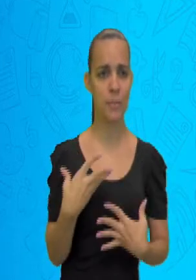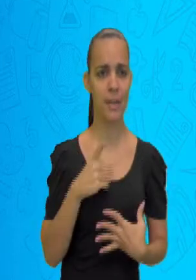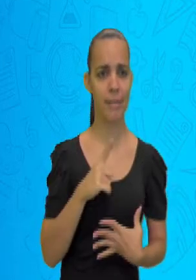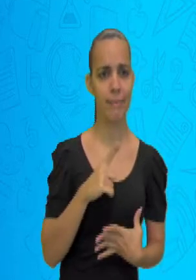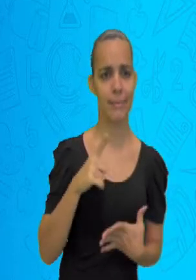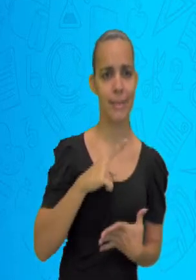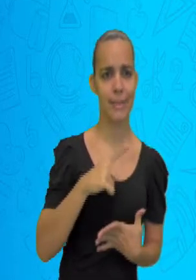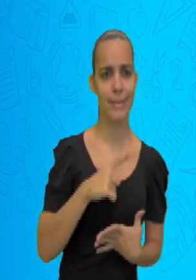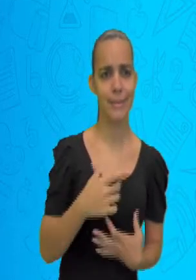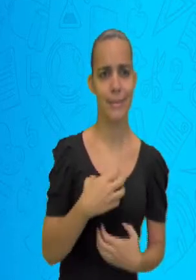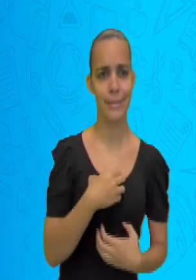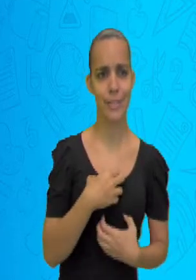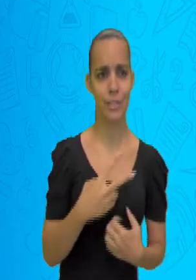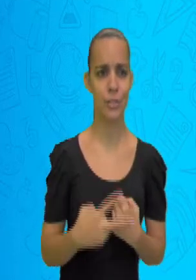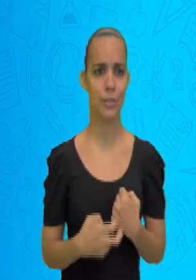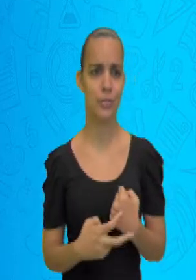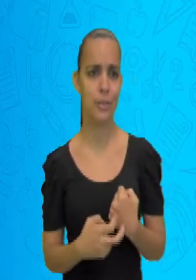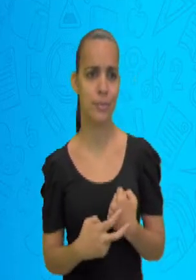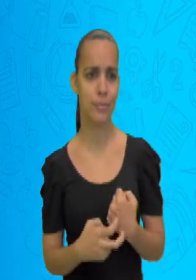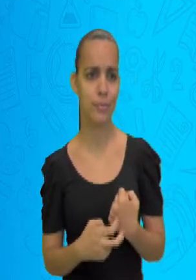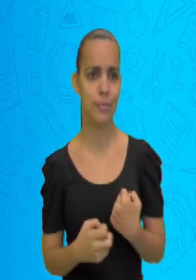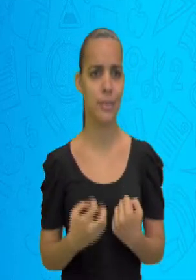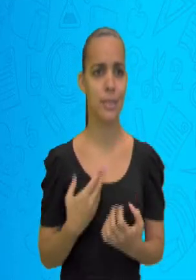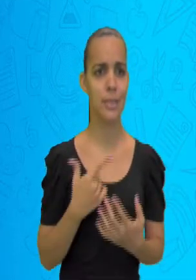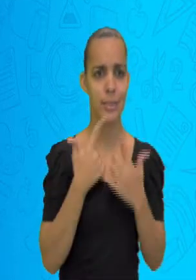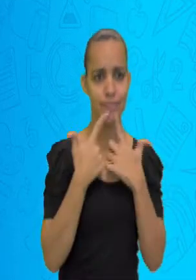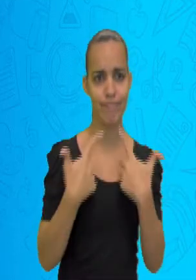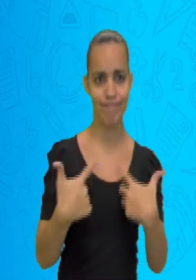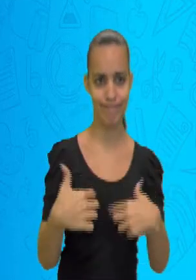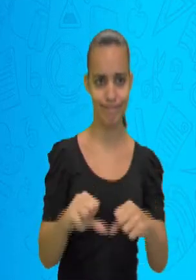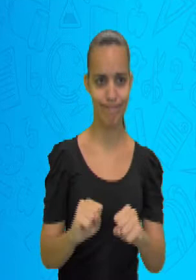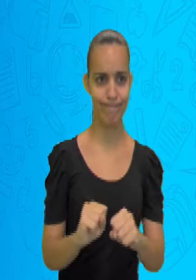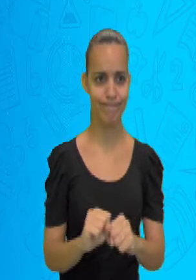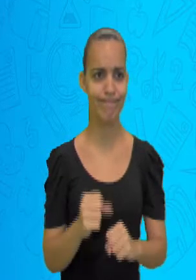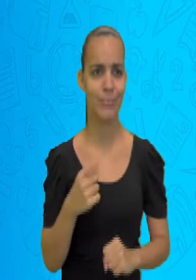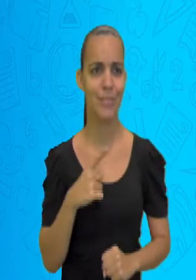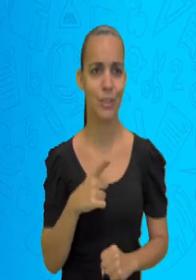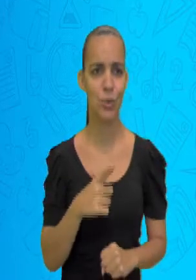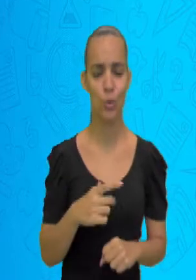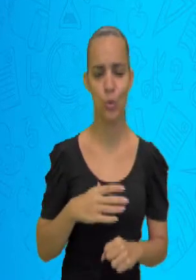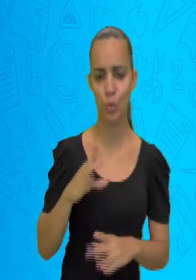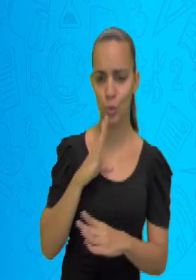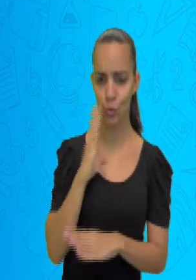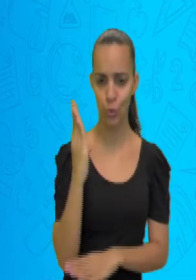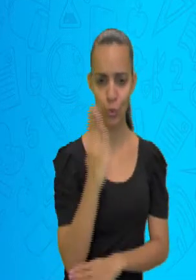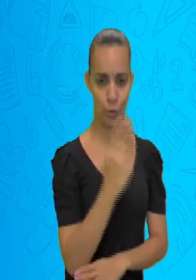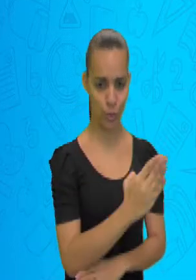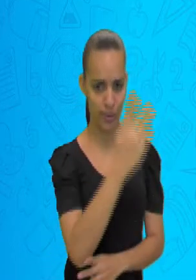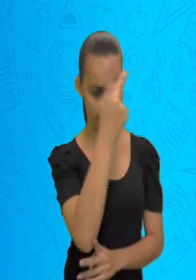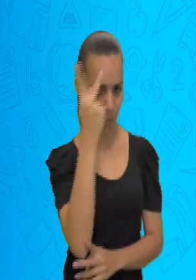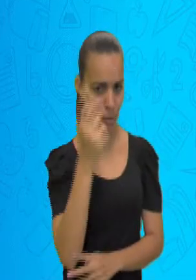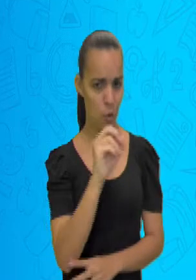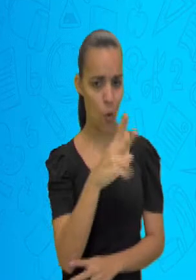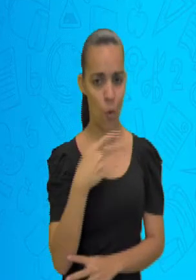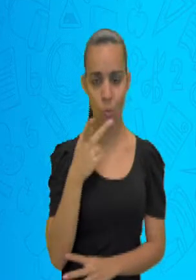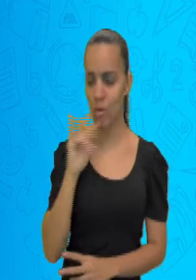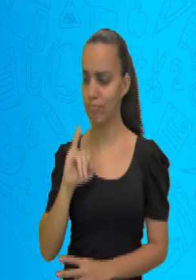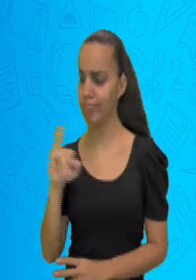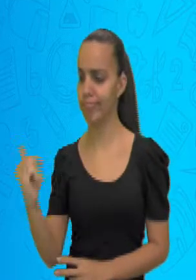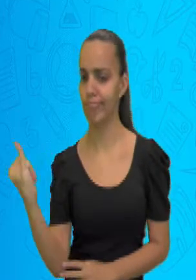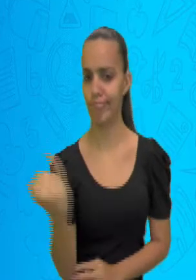o uso de variedades linguísticas no discurso direto, quando for o caso. Variedades